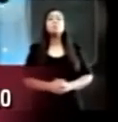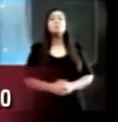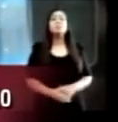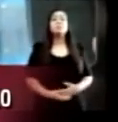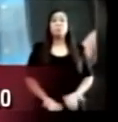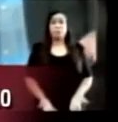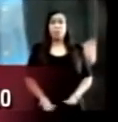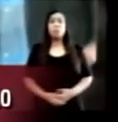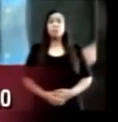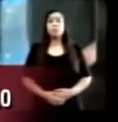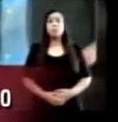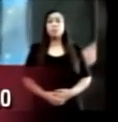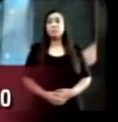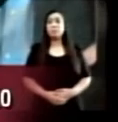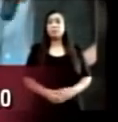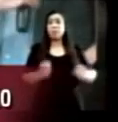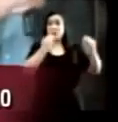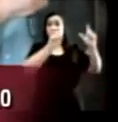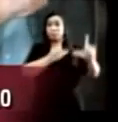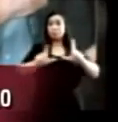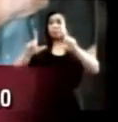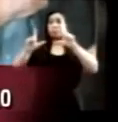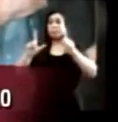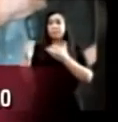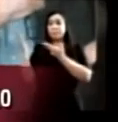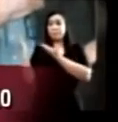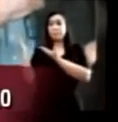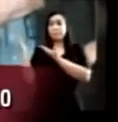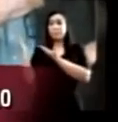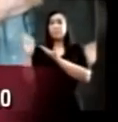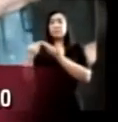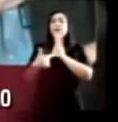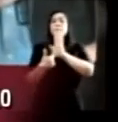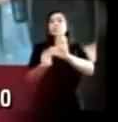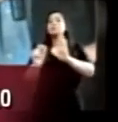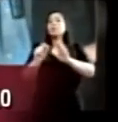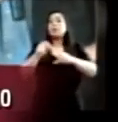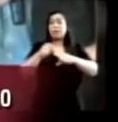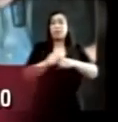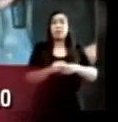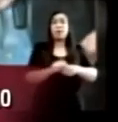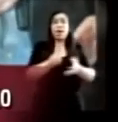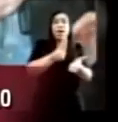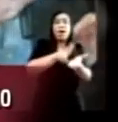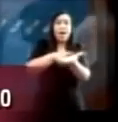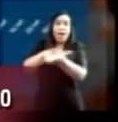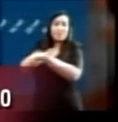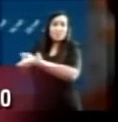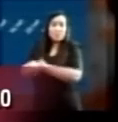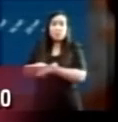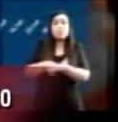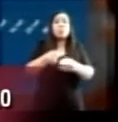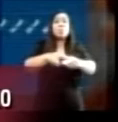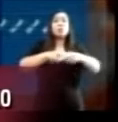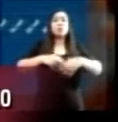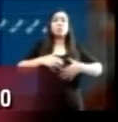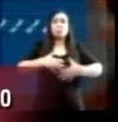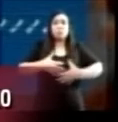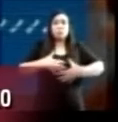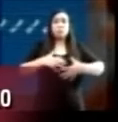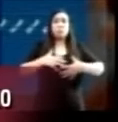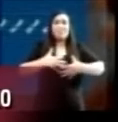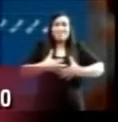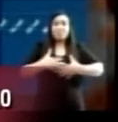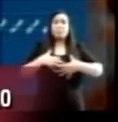Aqui, nesse próximo gráfico, nós vamos mostrar a distribuição das internações por síndrome respiratória